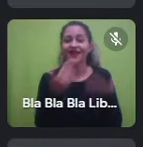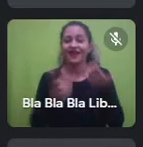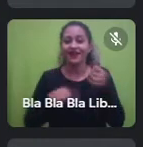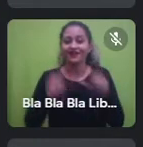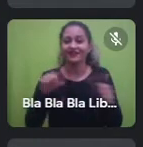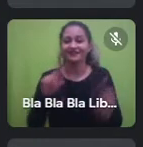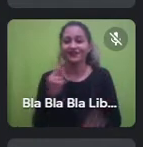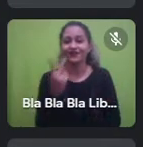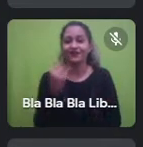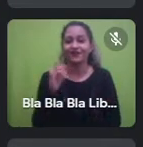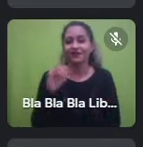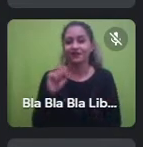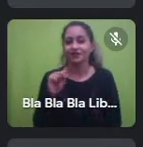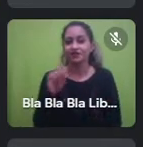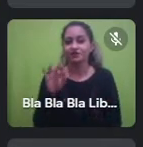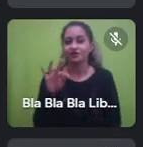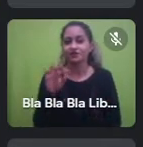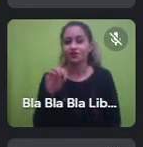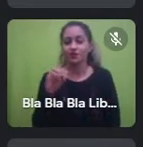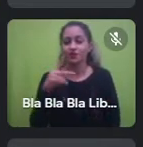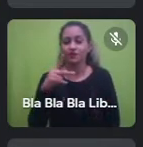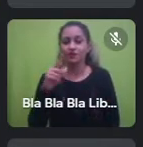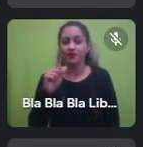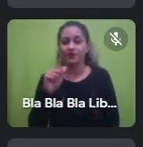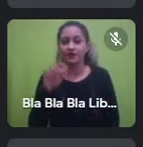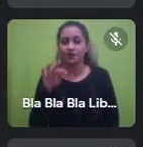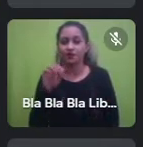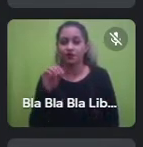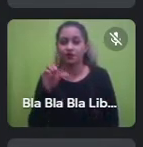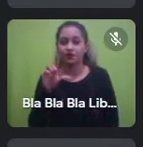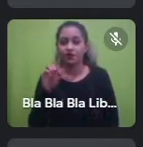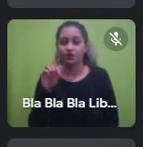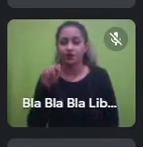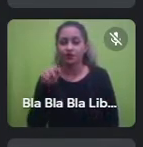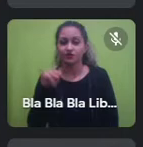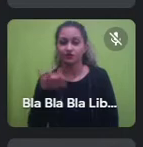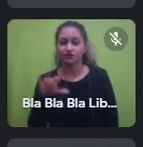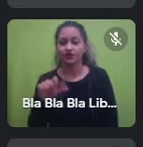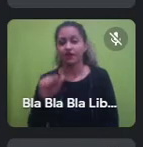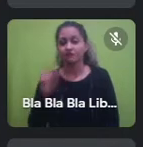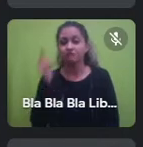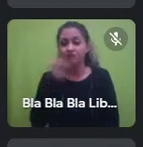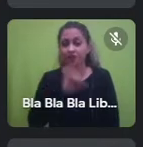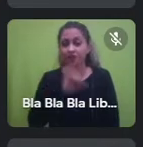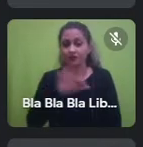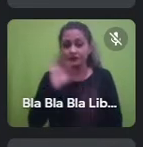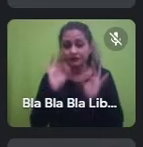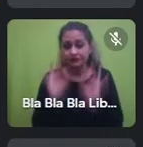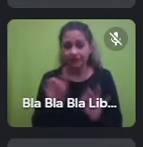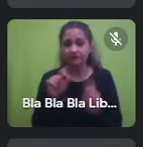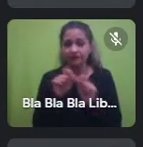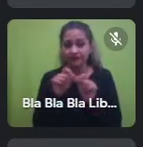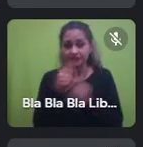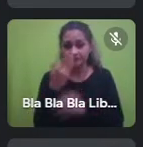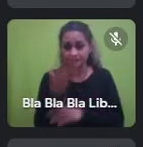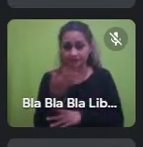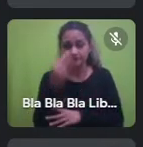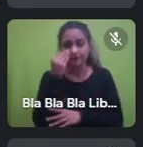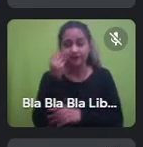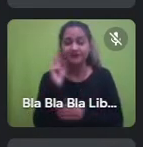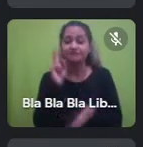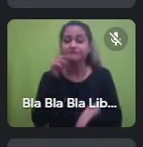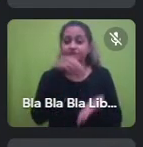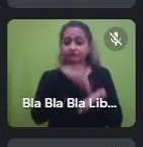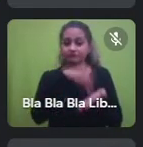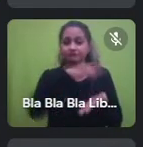gente? Então, para fazermos de forma ideal a análise histopatológica, a gente precisa levar a campo